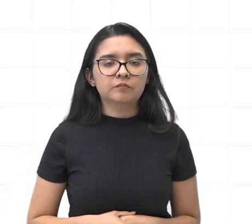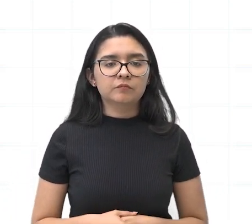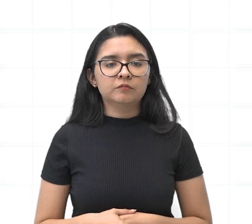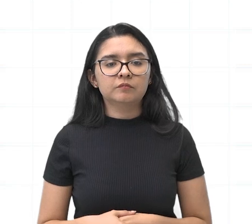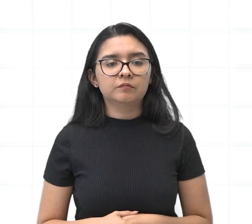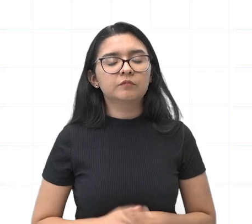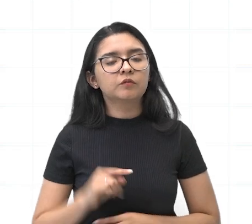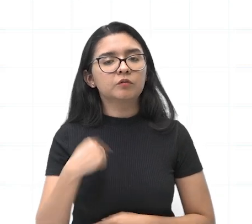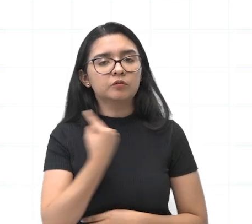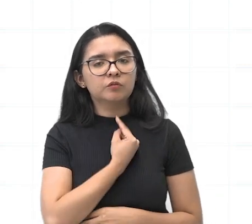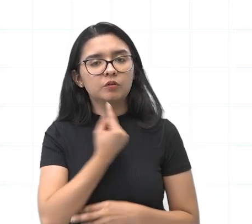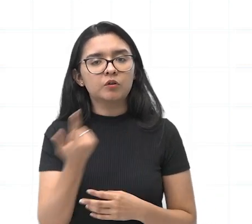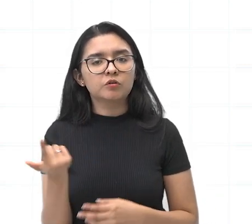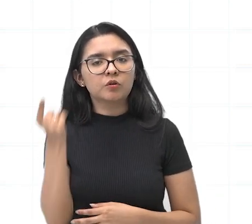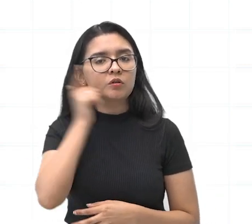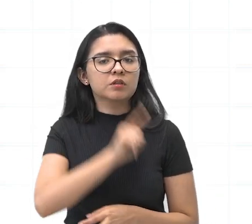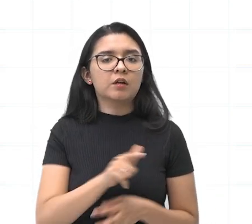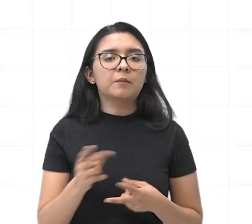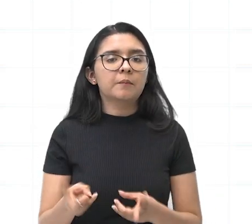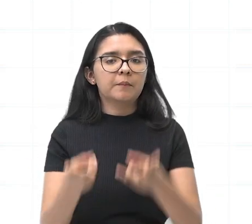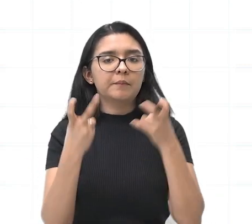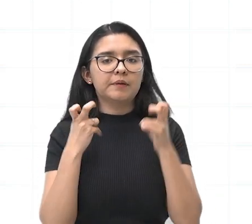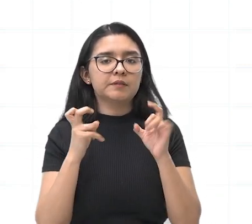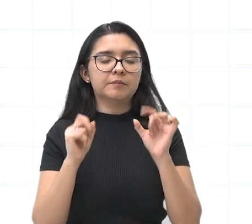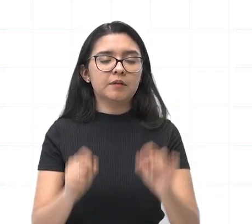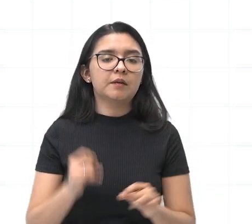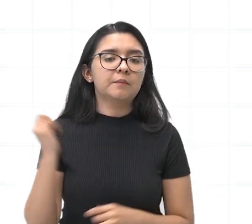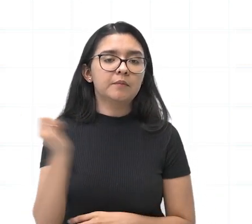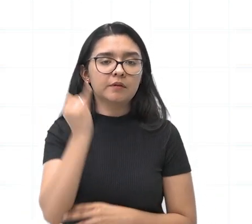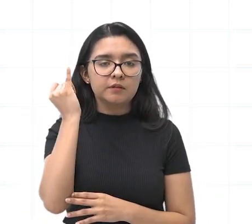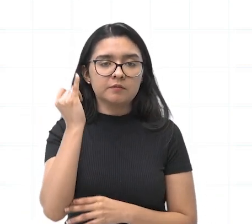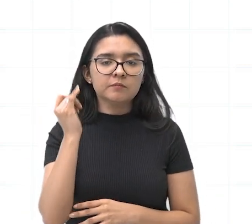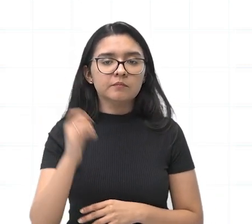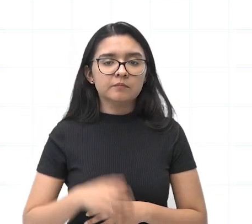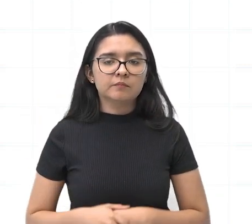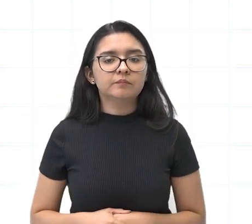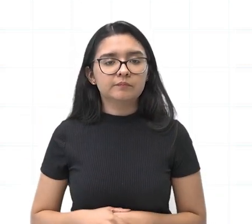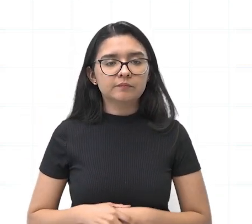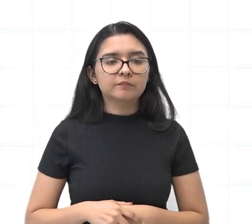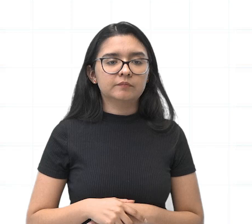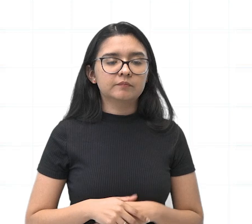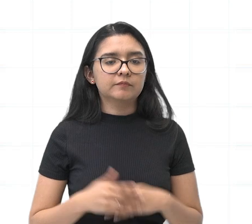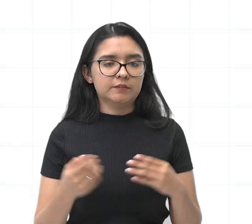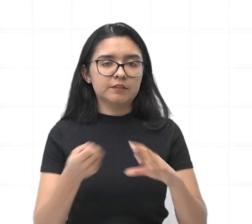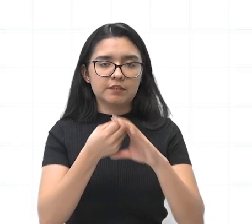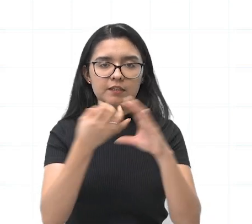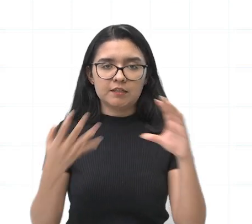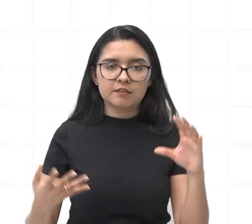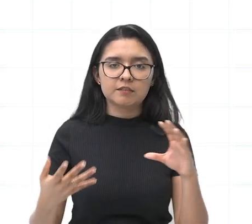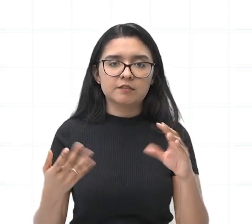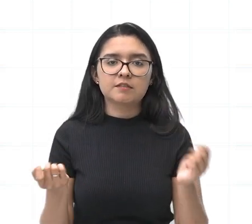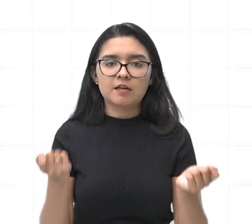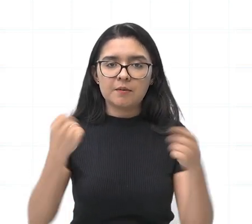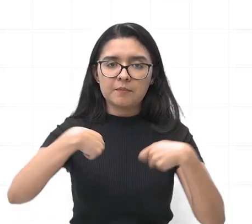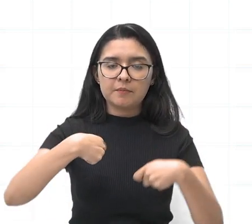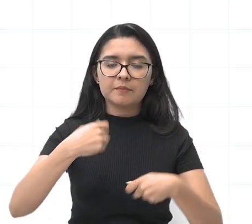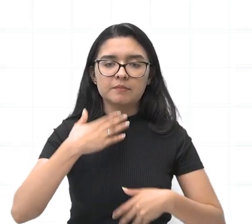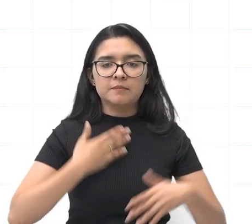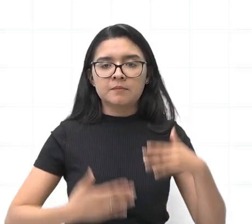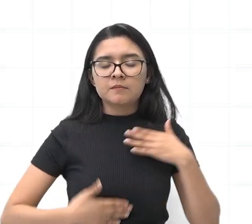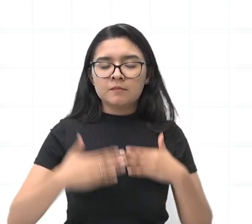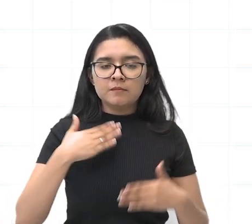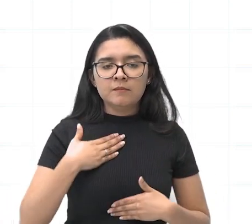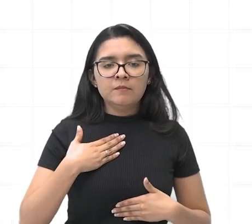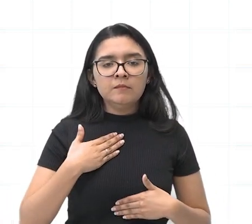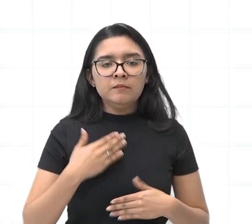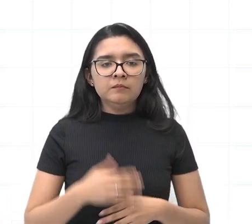diária, nós conseguimos perceber aí a importância dessa característica, né?